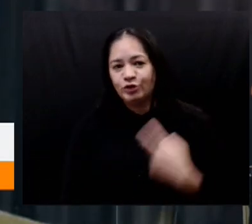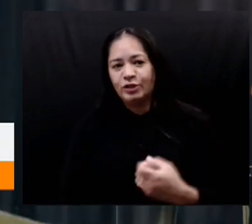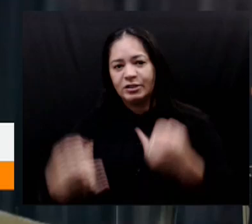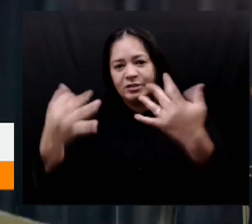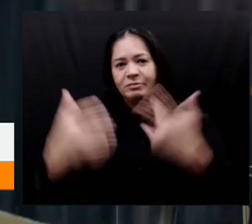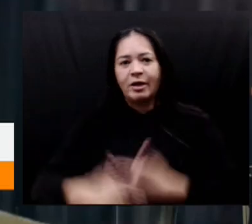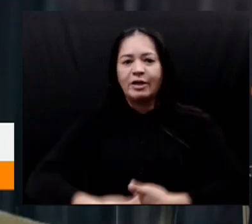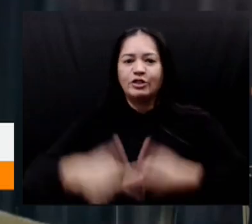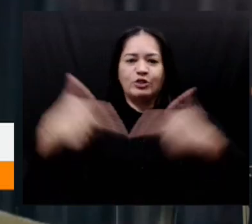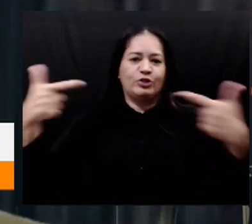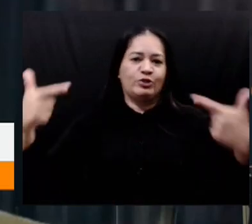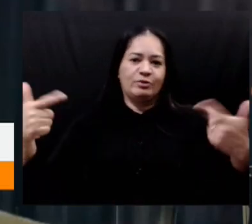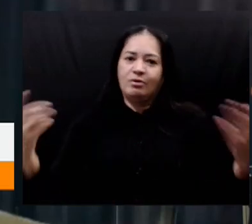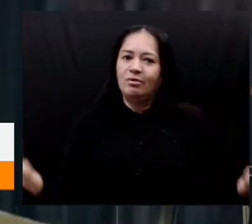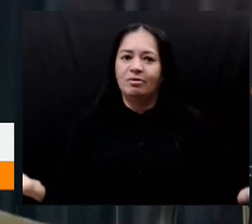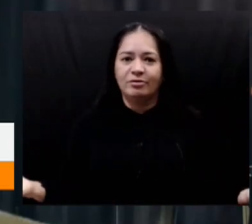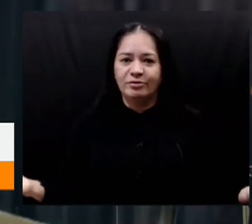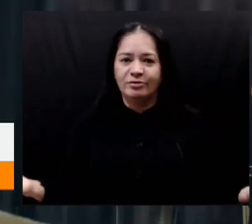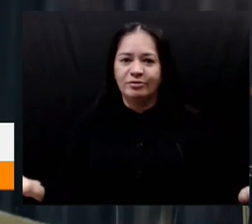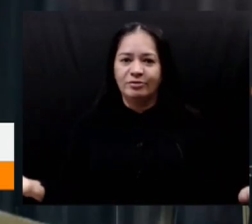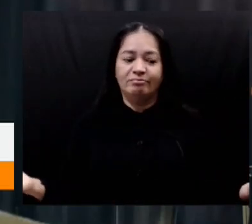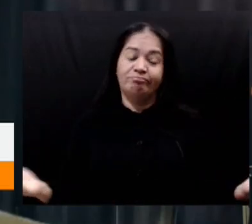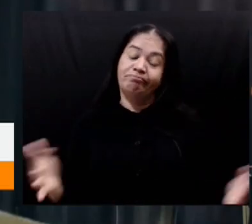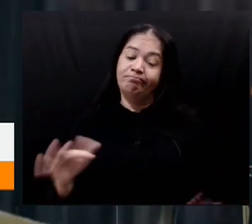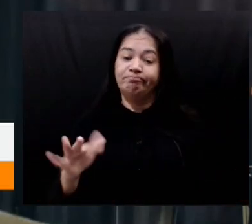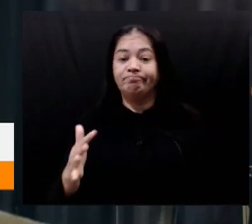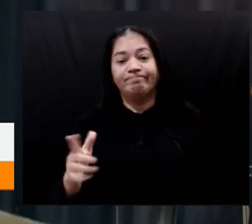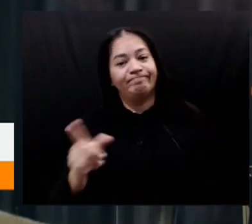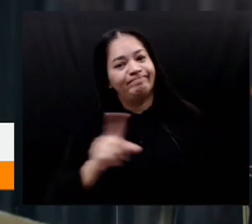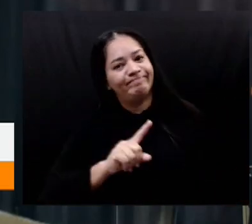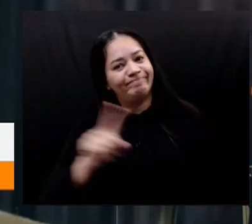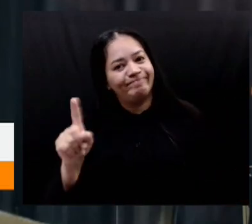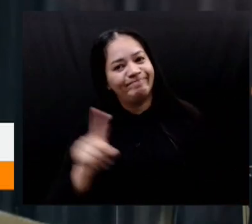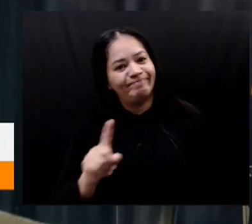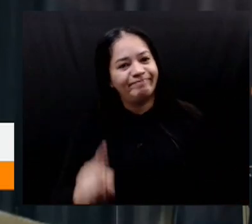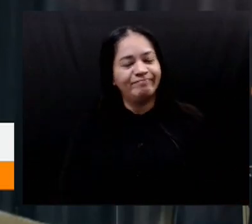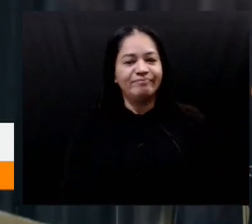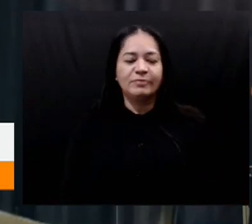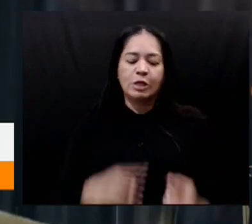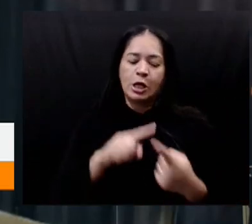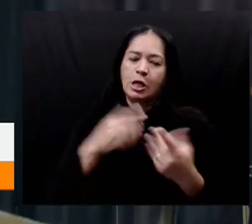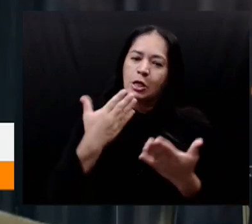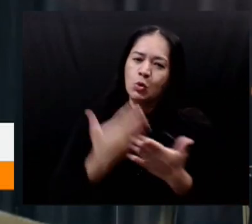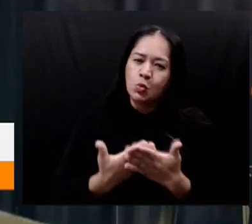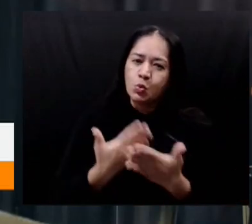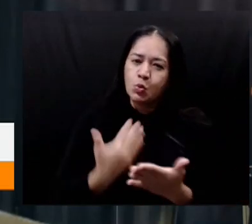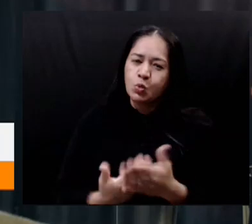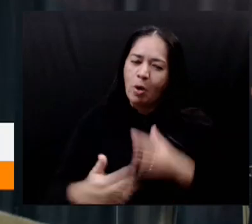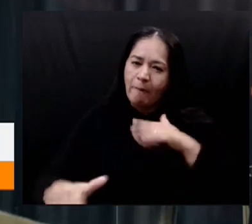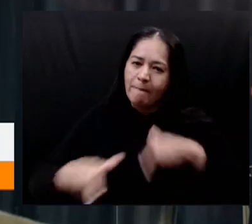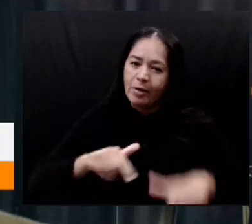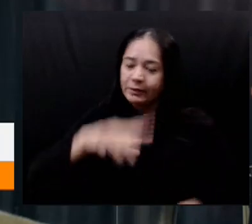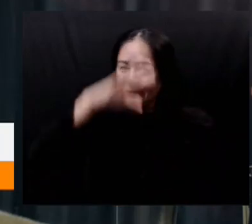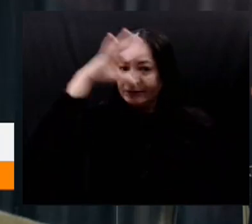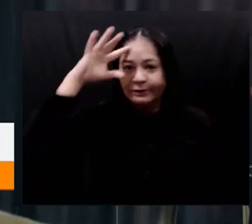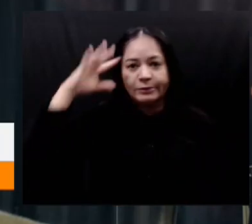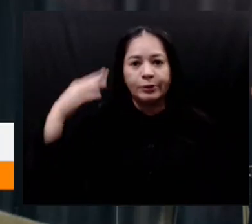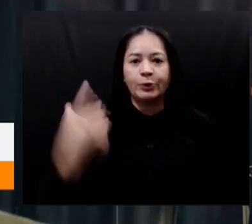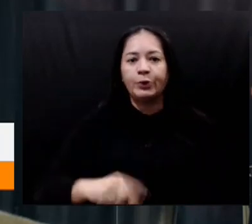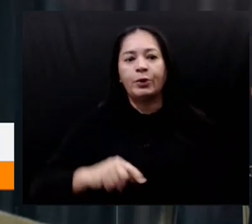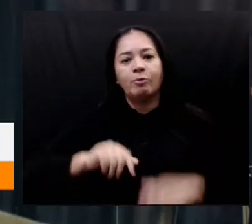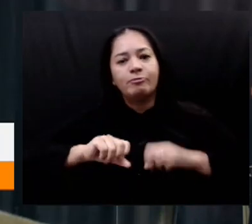né? Provavelmente não, né? Eles estudaram, eles trabalharam, tiveram